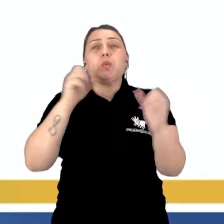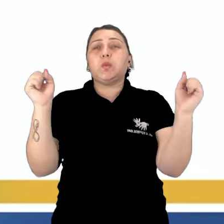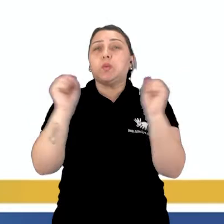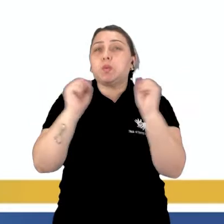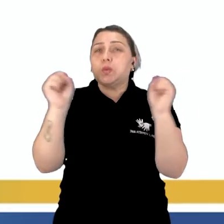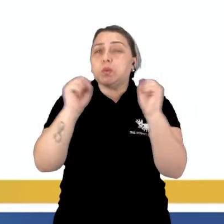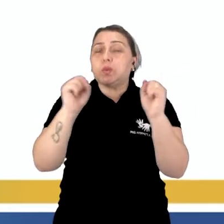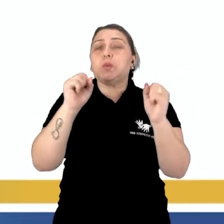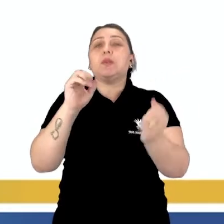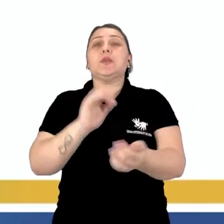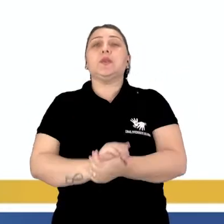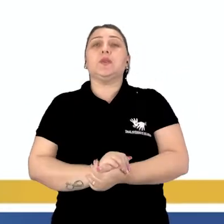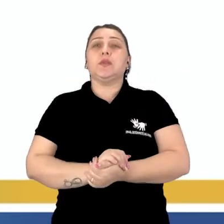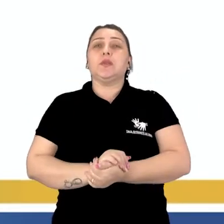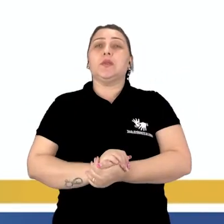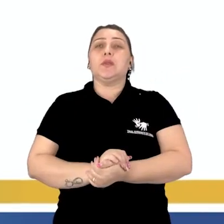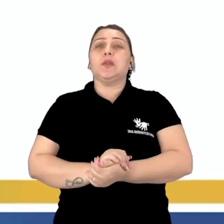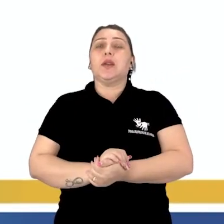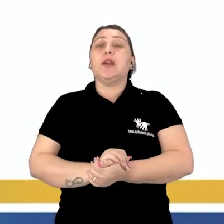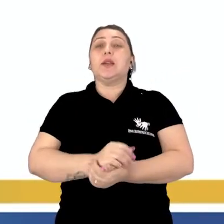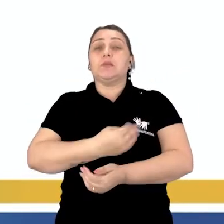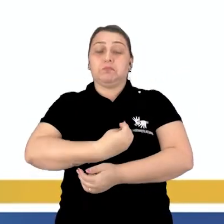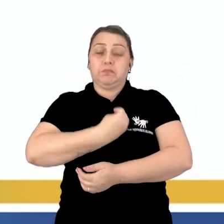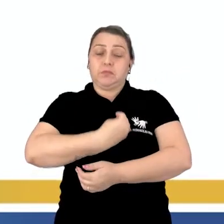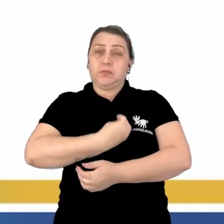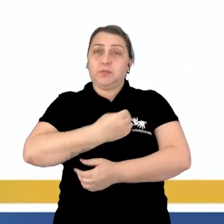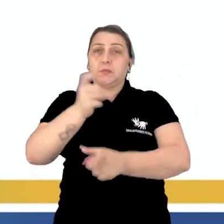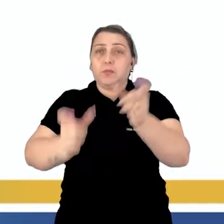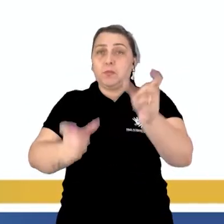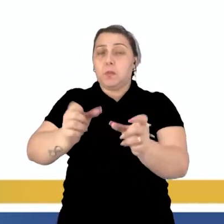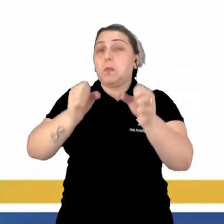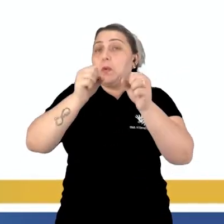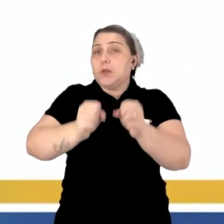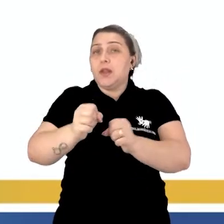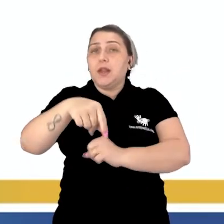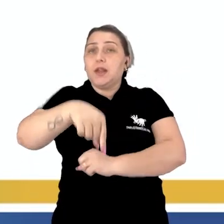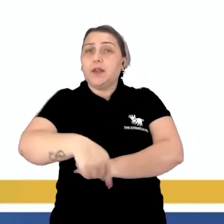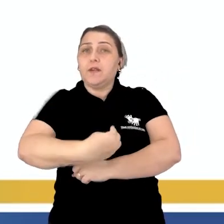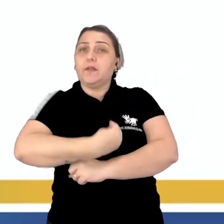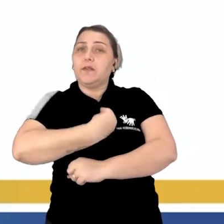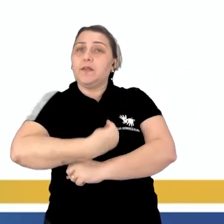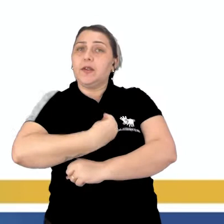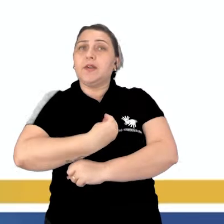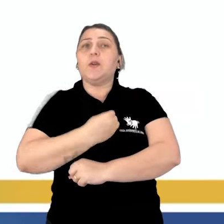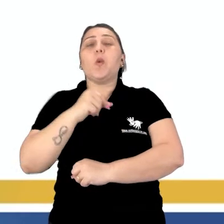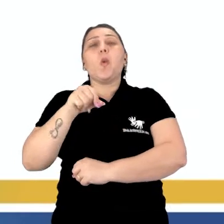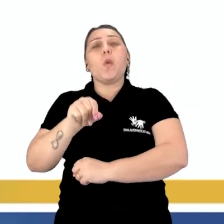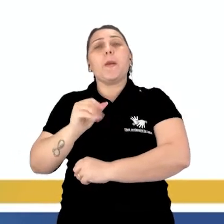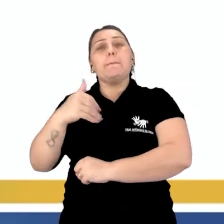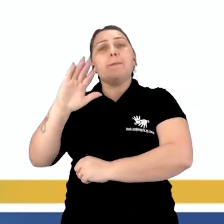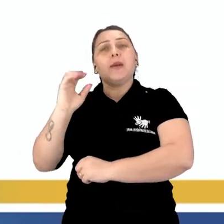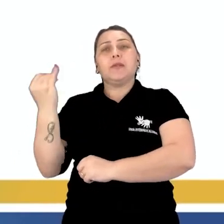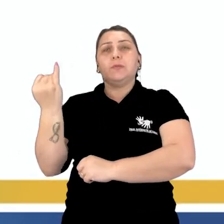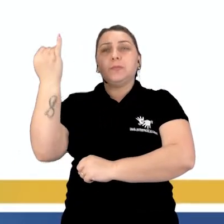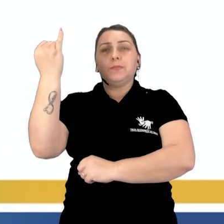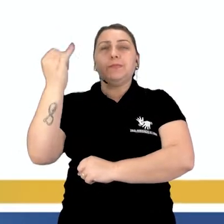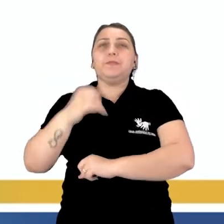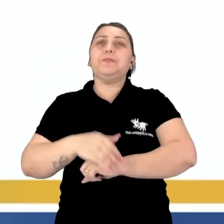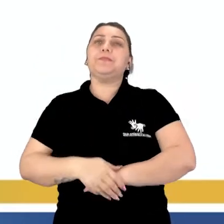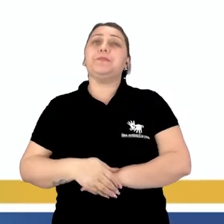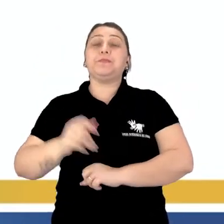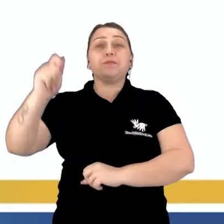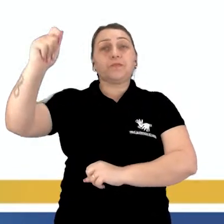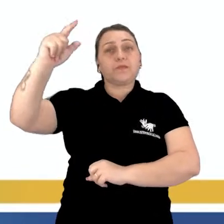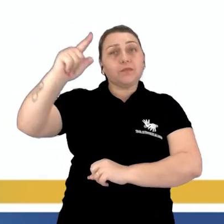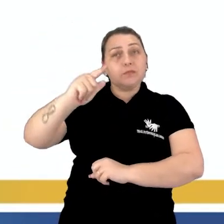bem extremas, onde nenhum dos seres vivos que a gente conhece poderiam estar aqui vivendo. E o que mais que é importante? Que